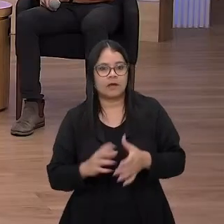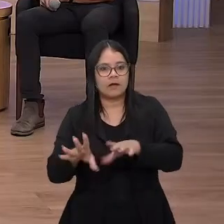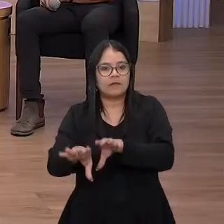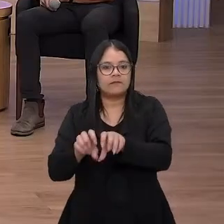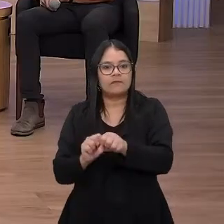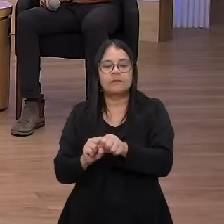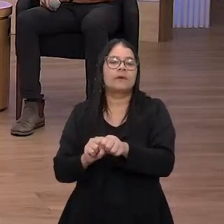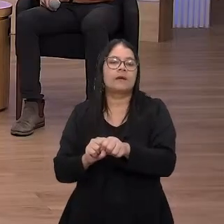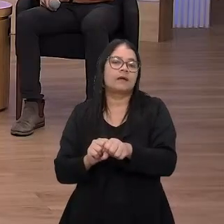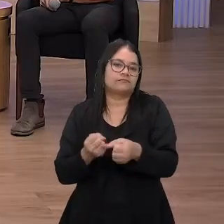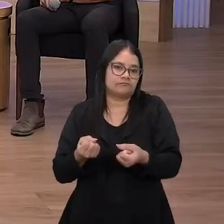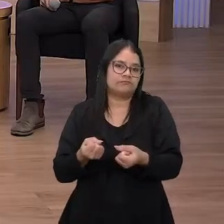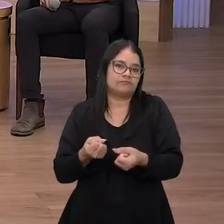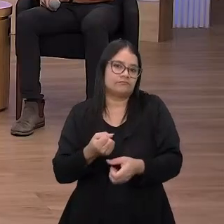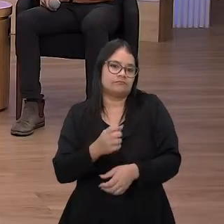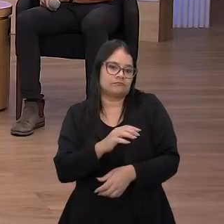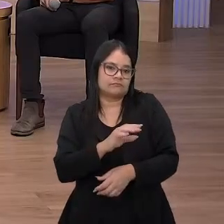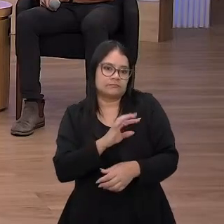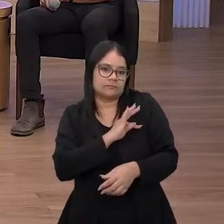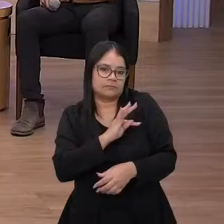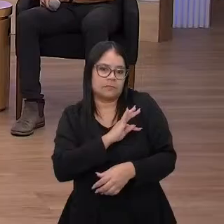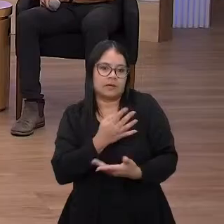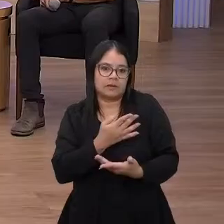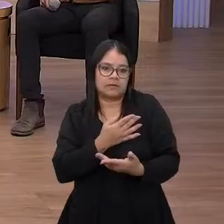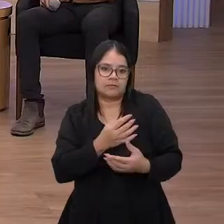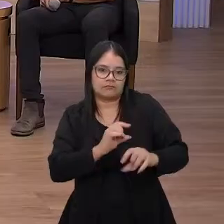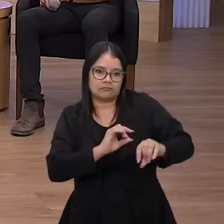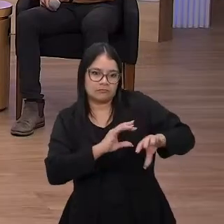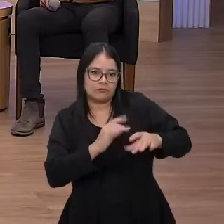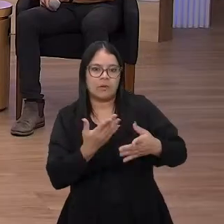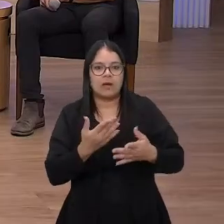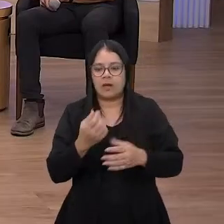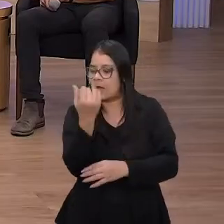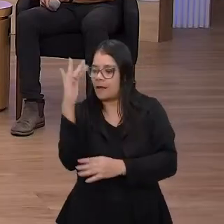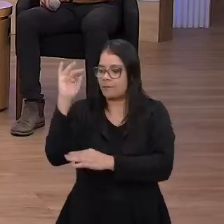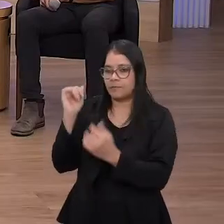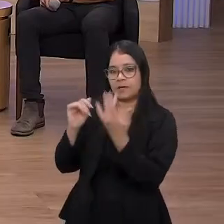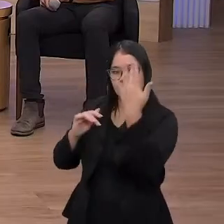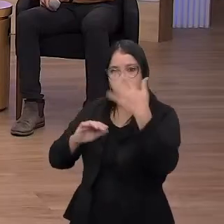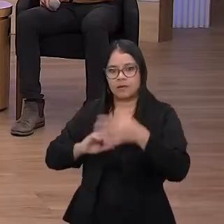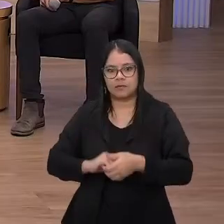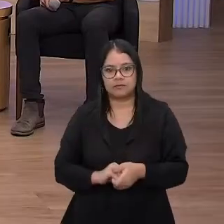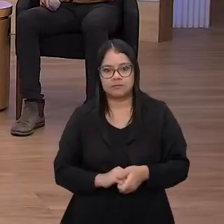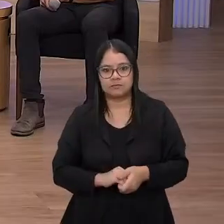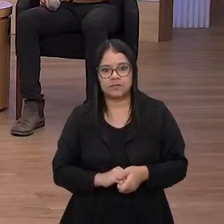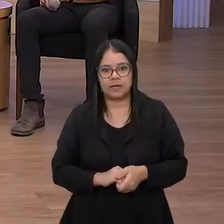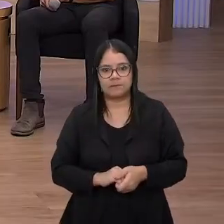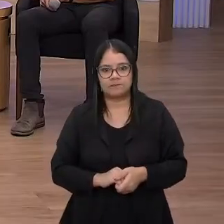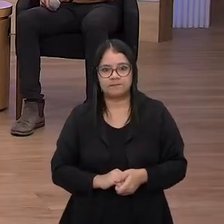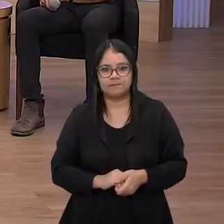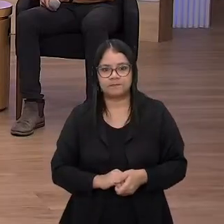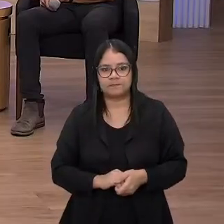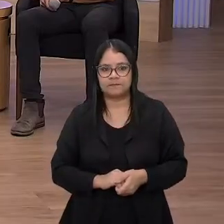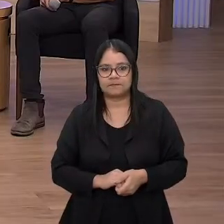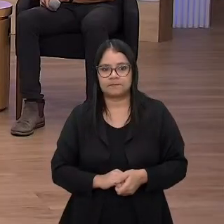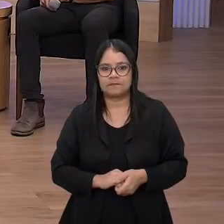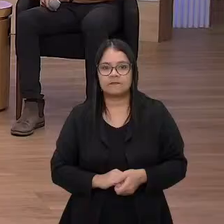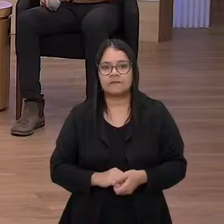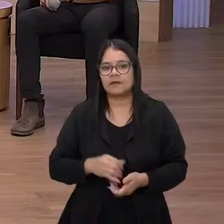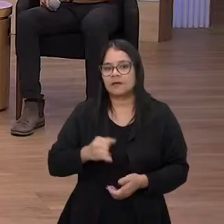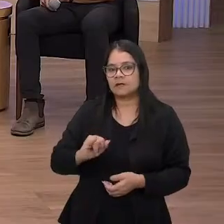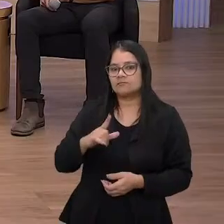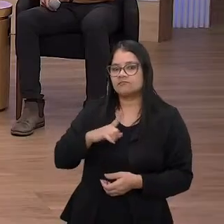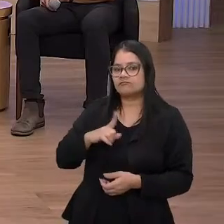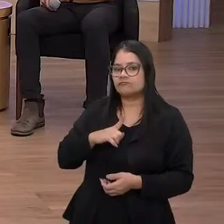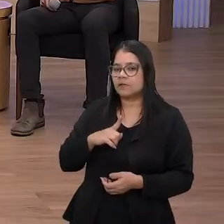ambiental. Aí que caiu a ficha. Nossa, tudo isso. Nossa, nós geramos tudo isso de resíduo. Só que se eu tivesse tido